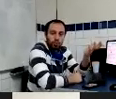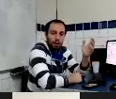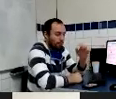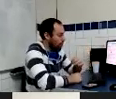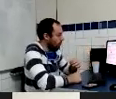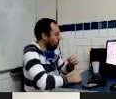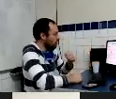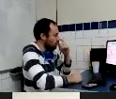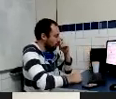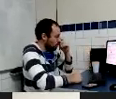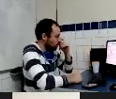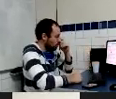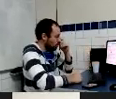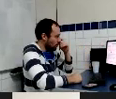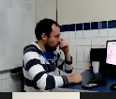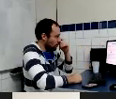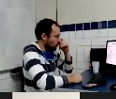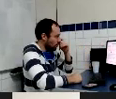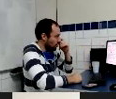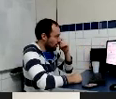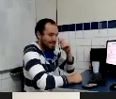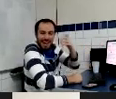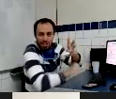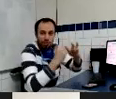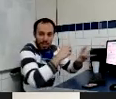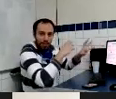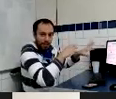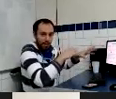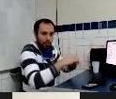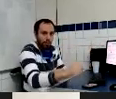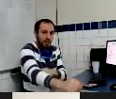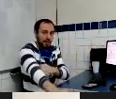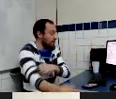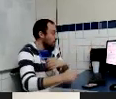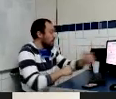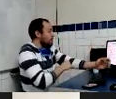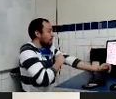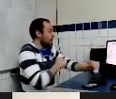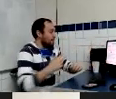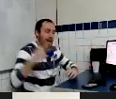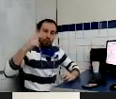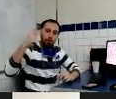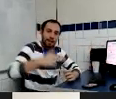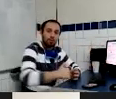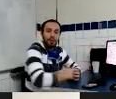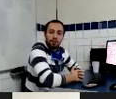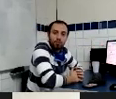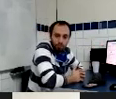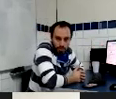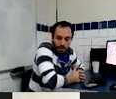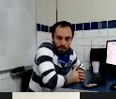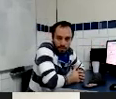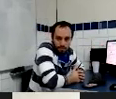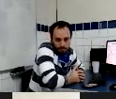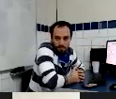sala de reunião aqui do aplicativo para não cortar no meio.